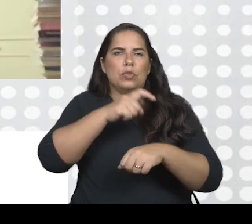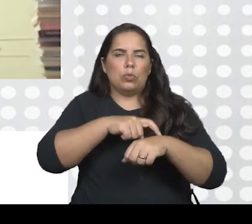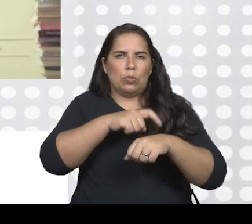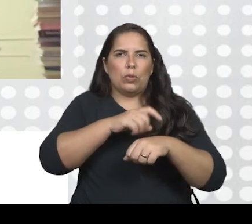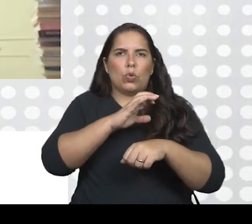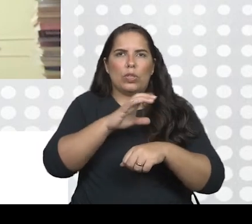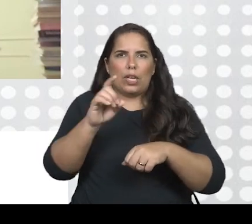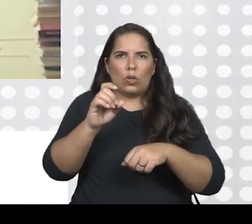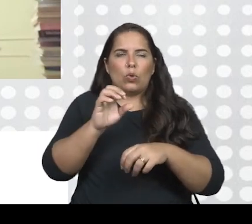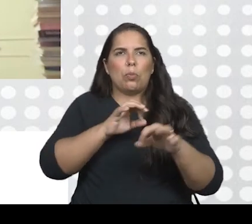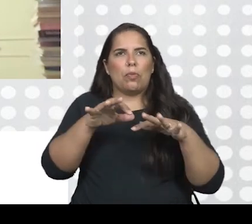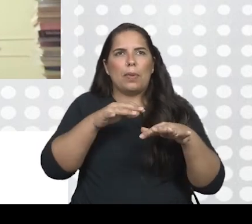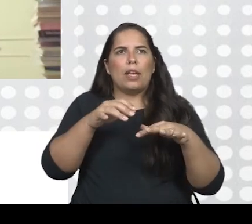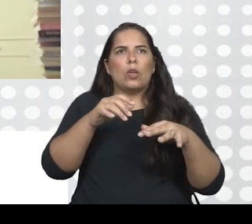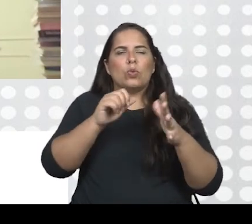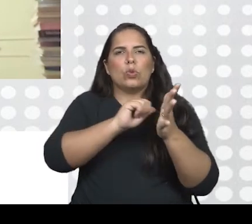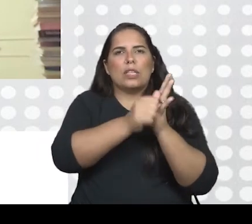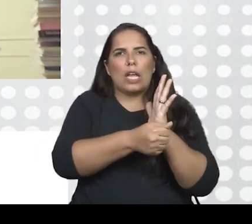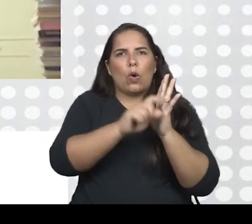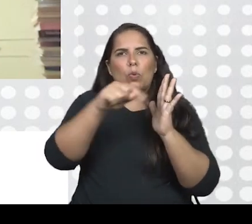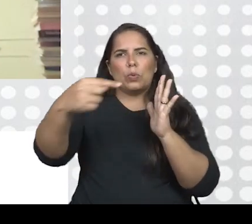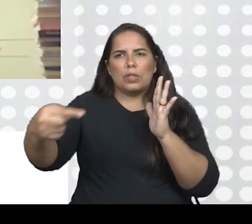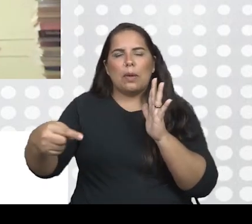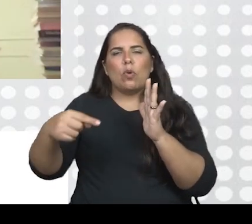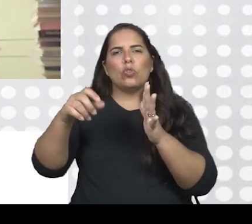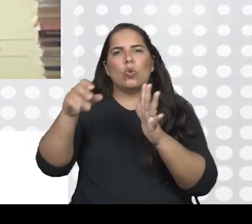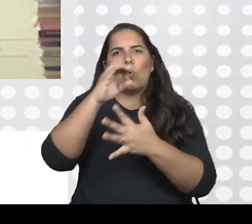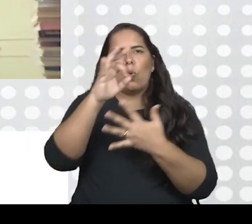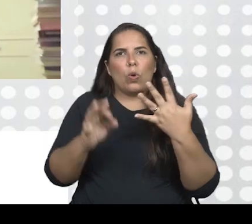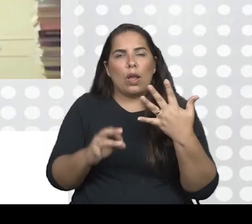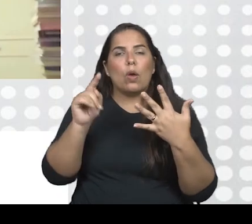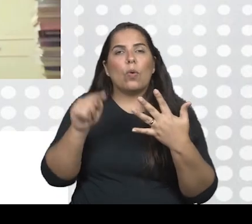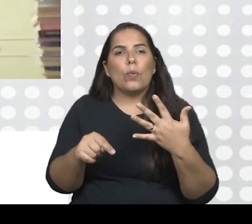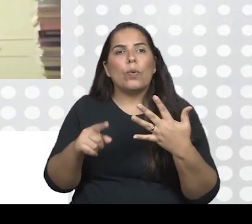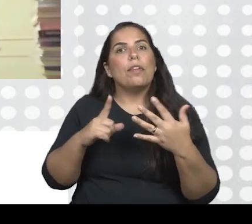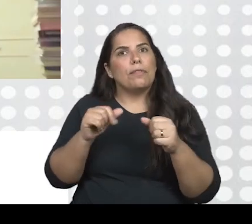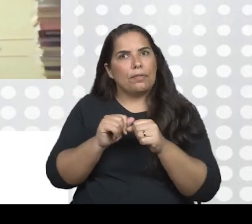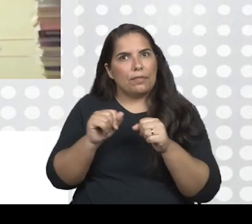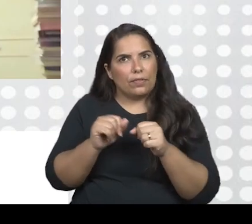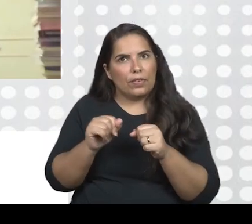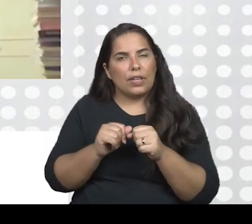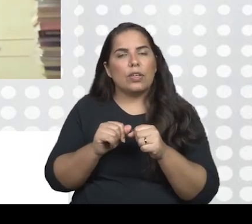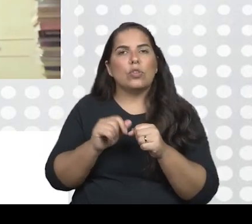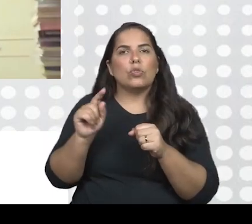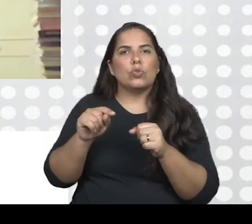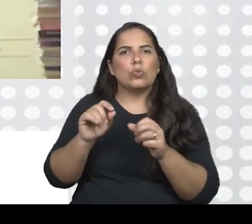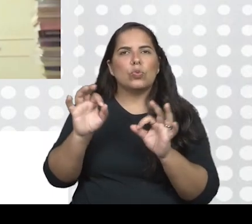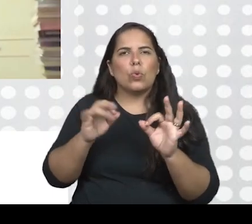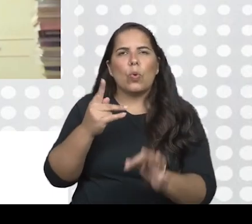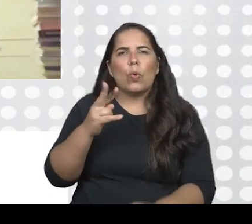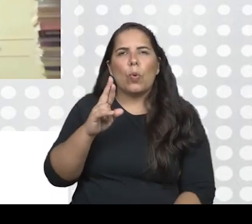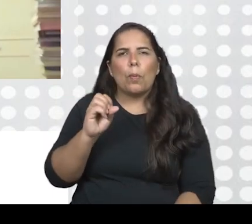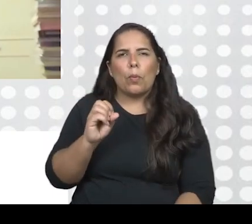coordenada pelo Movimento Down e nos 2 últimos anos pela Rural, fez um